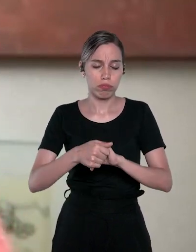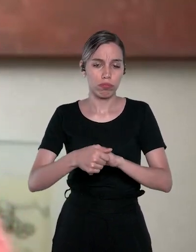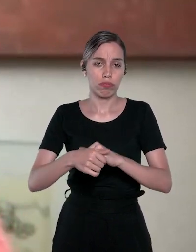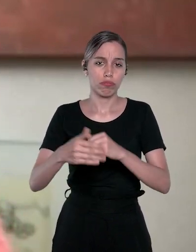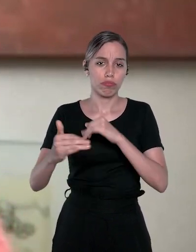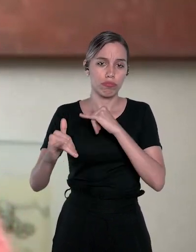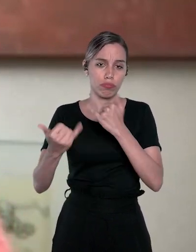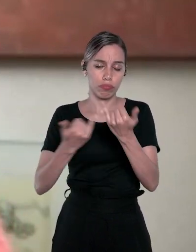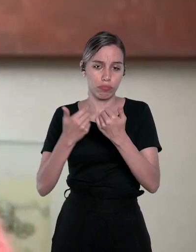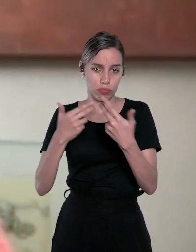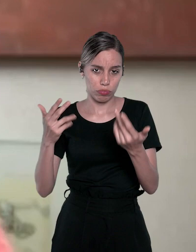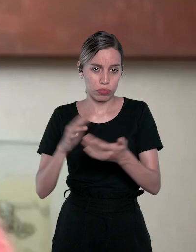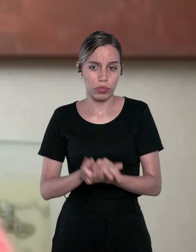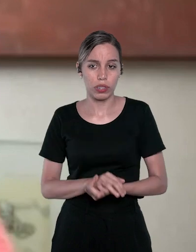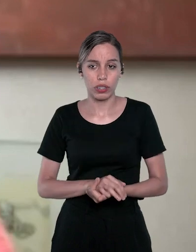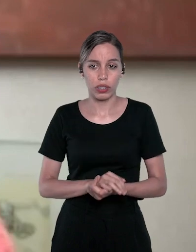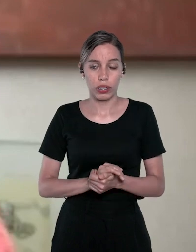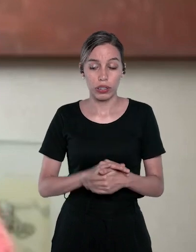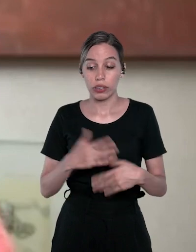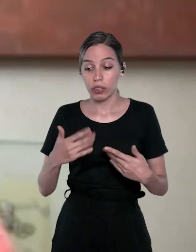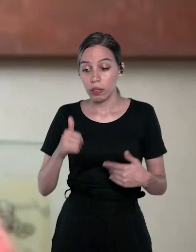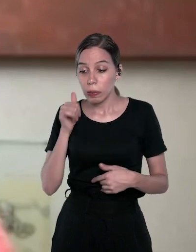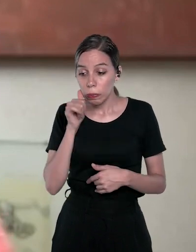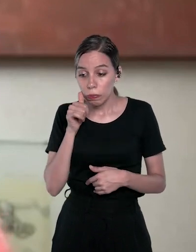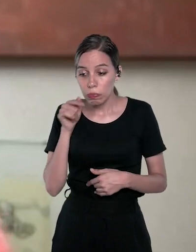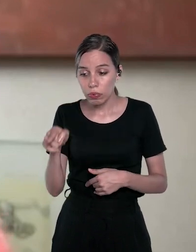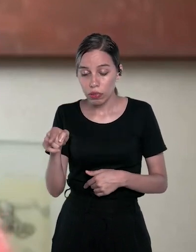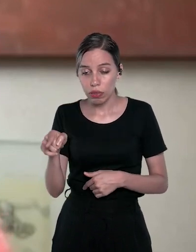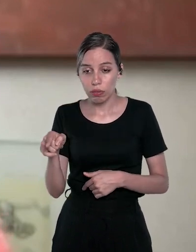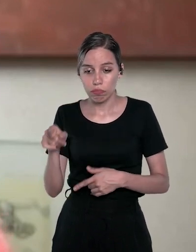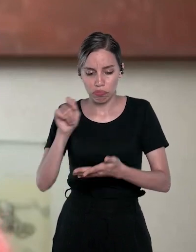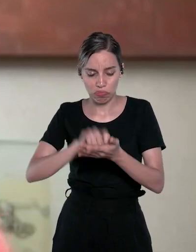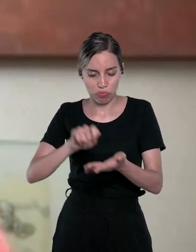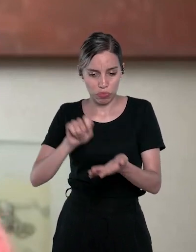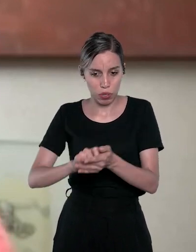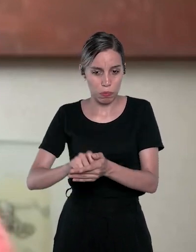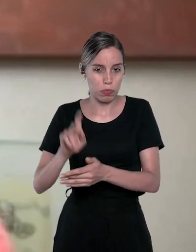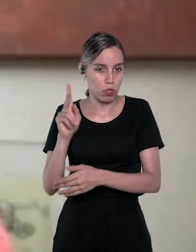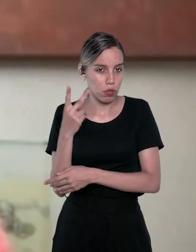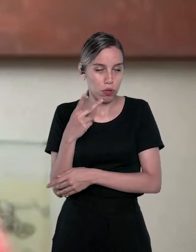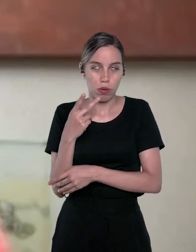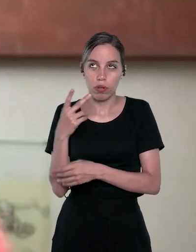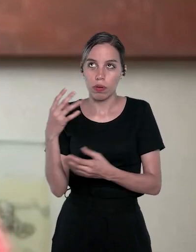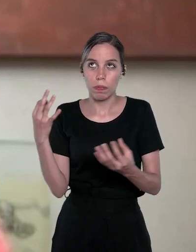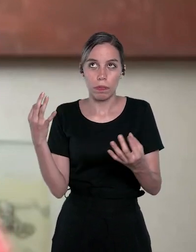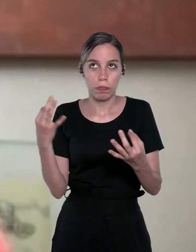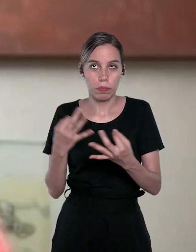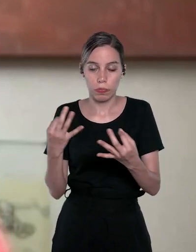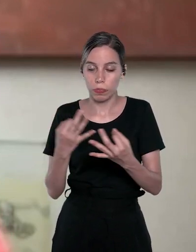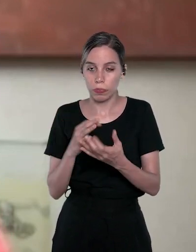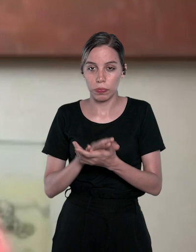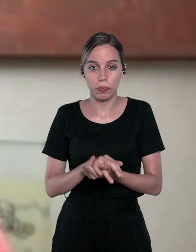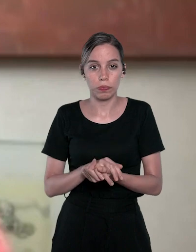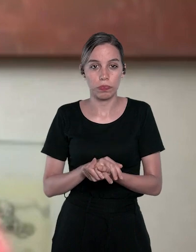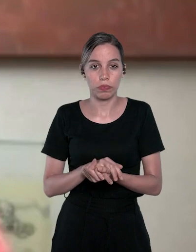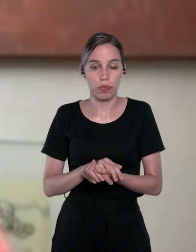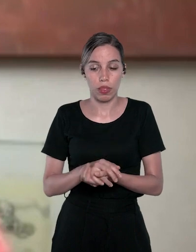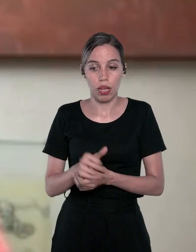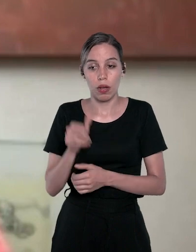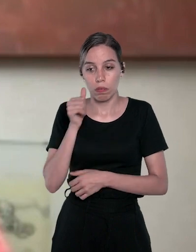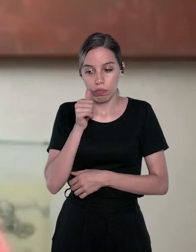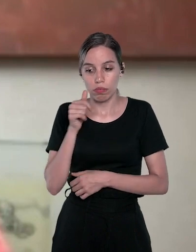de vida apaixonante, né? Porque ela saiu a partir de uma